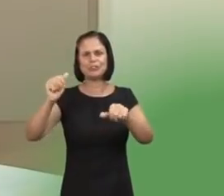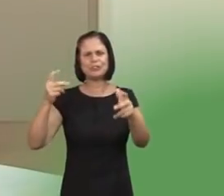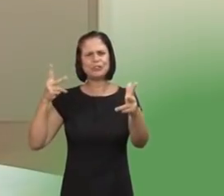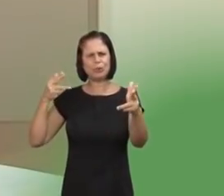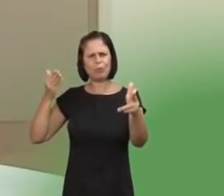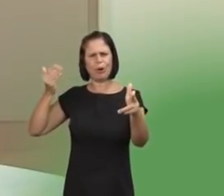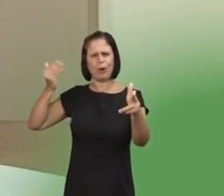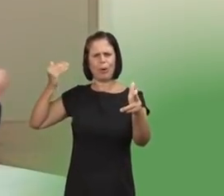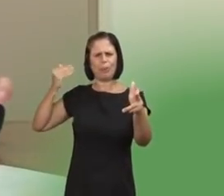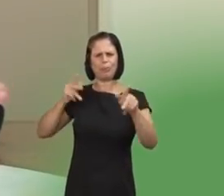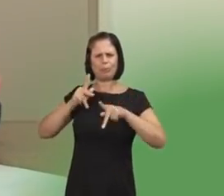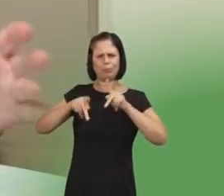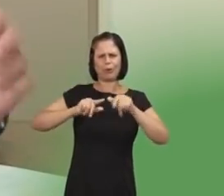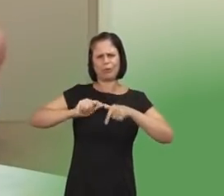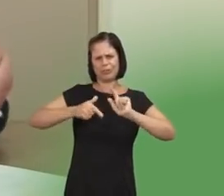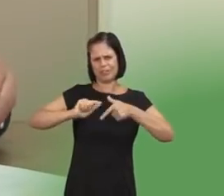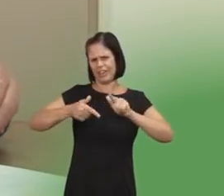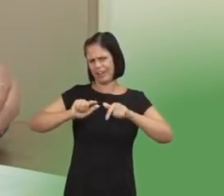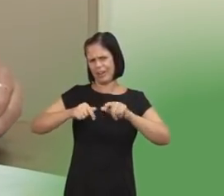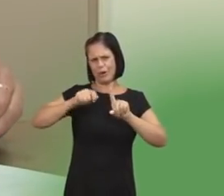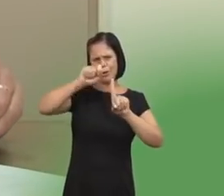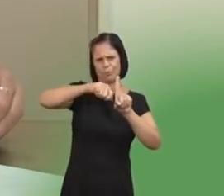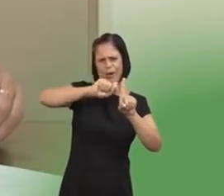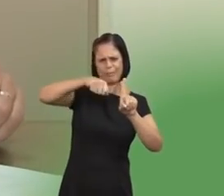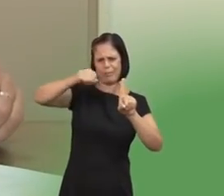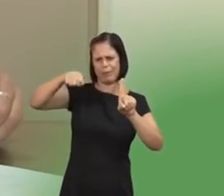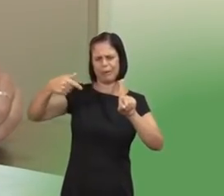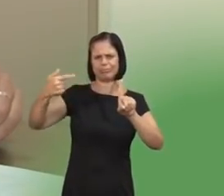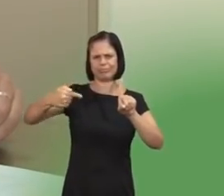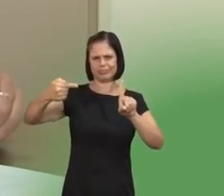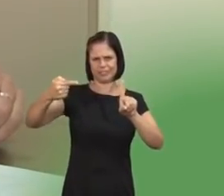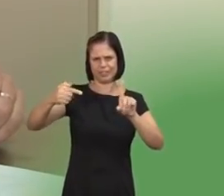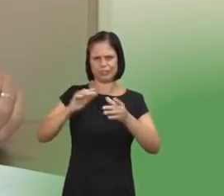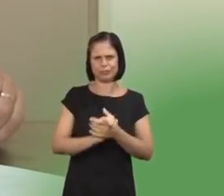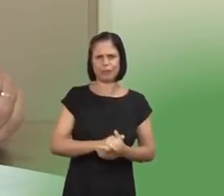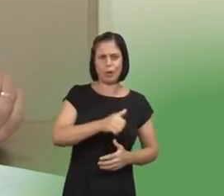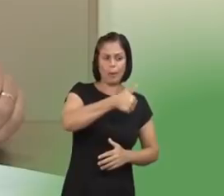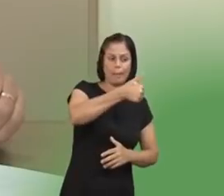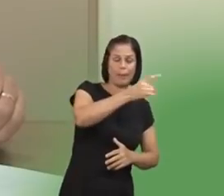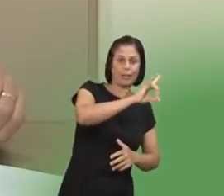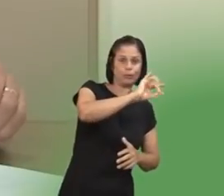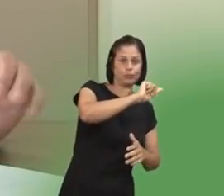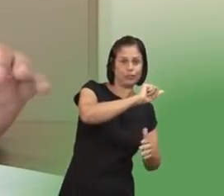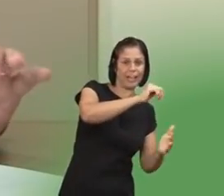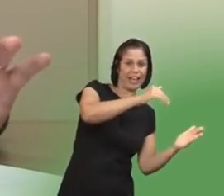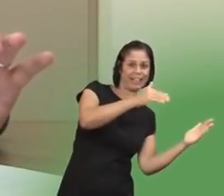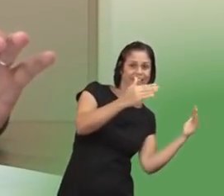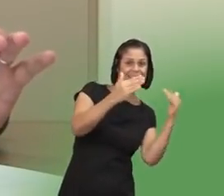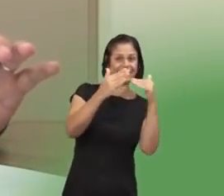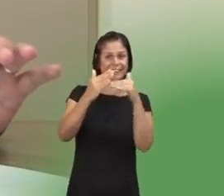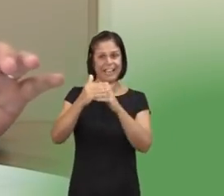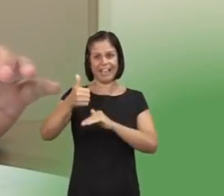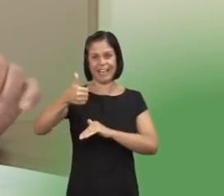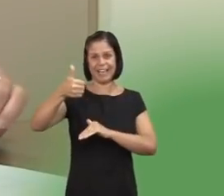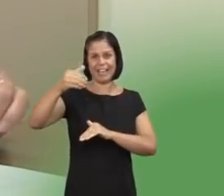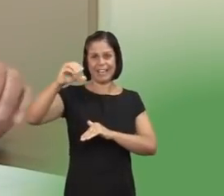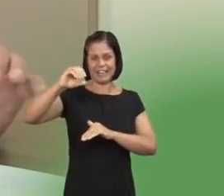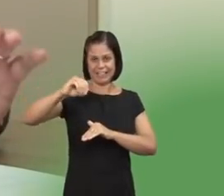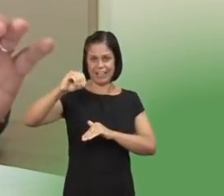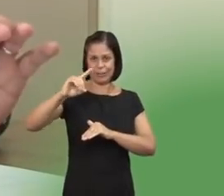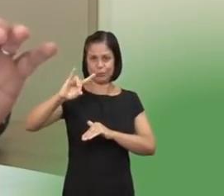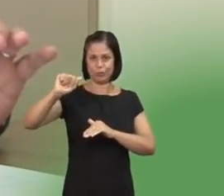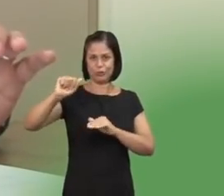como acontecia em Israel naquele 7º mês. Desde o primeiro dia do mês até o 10º mês, até o 10º dia do